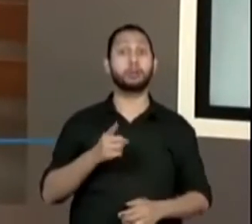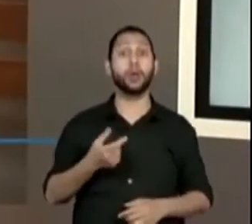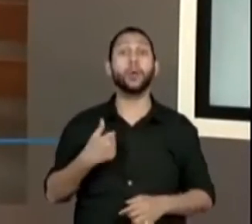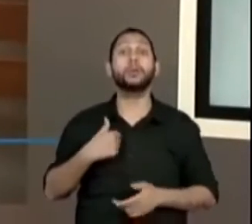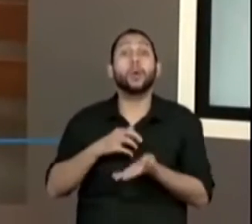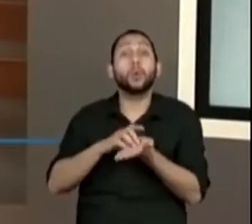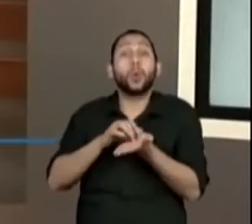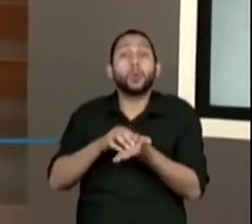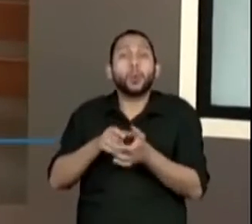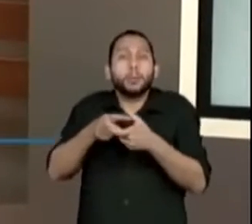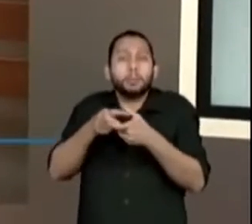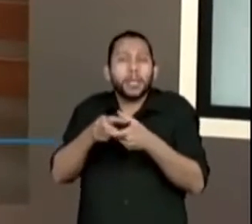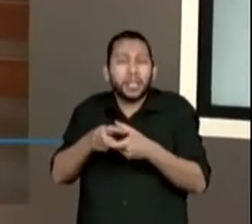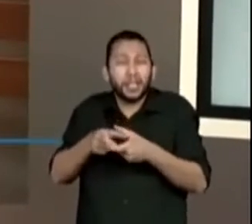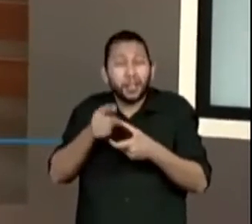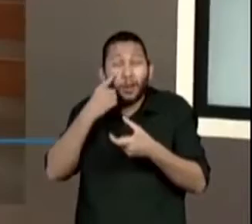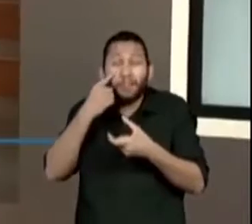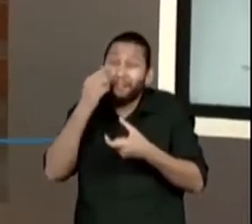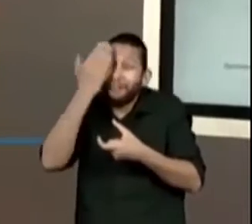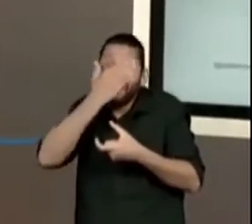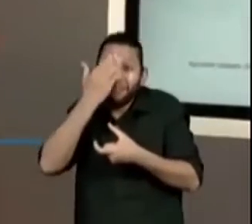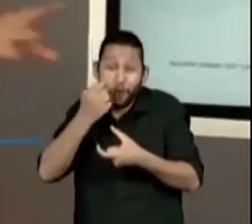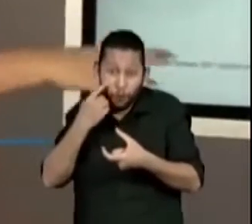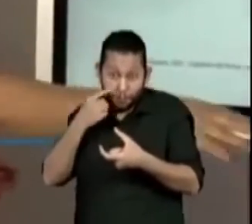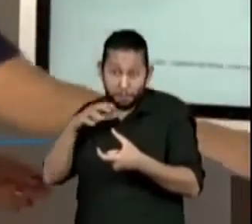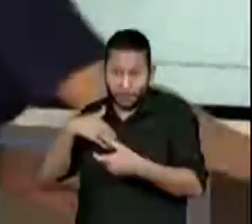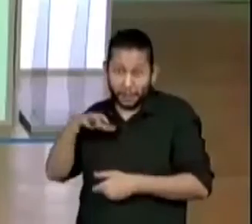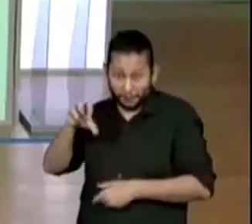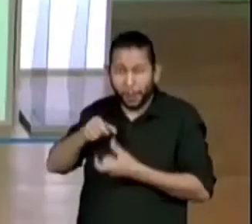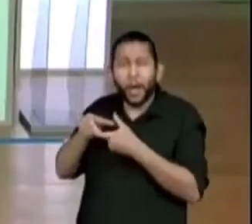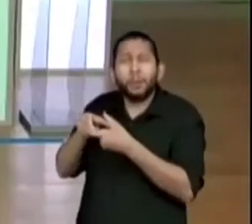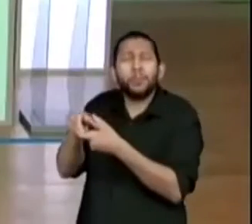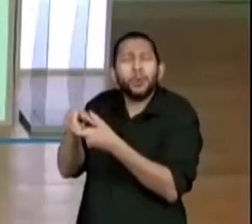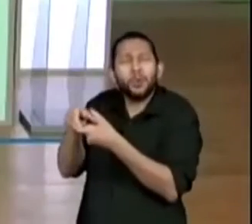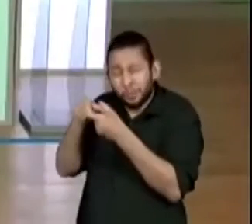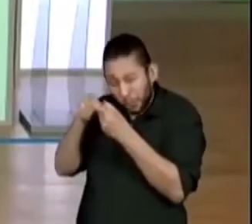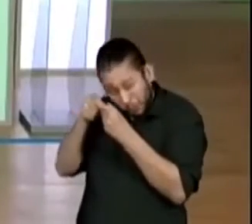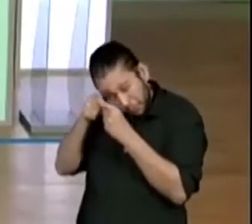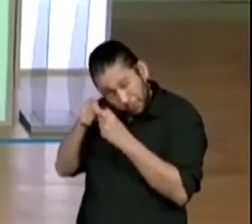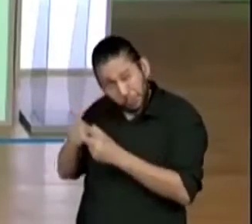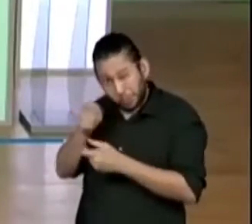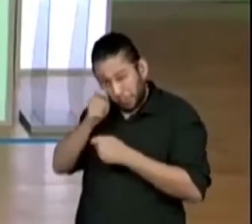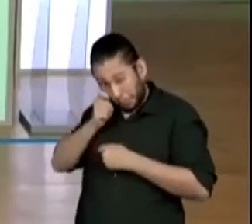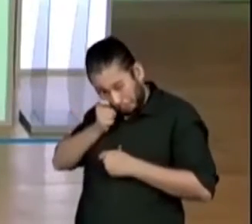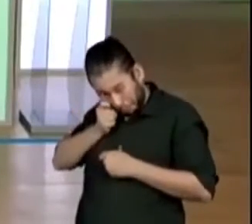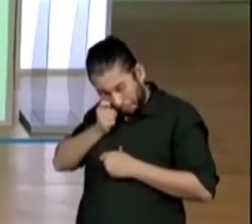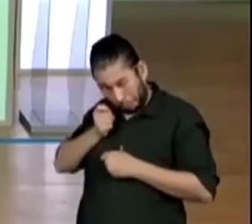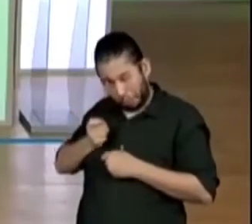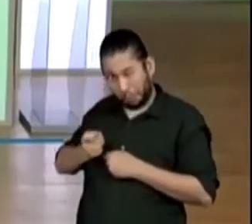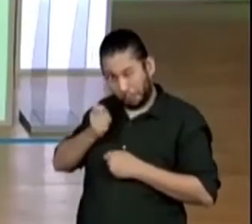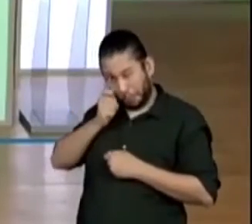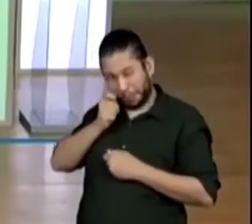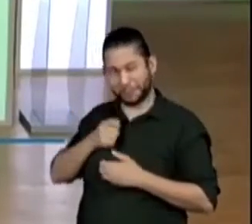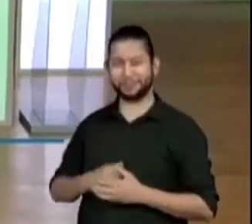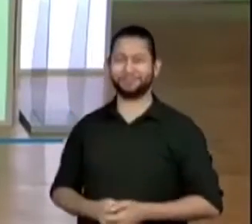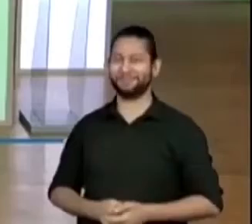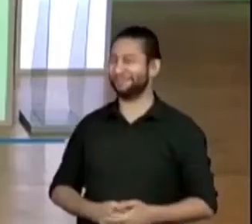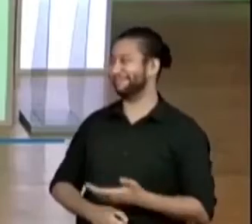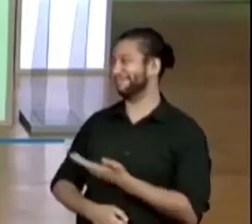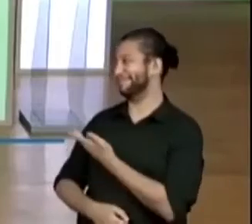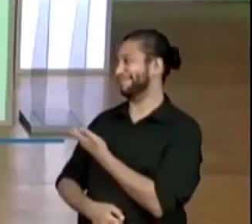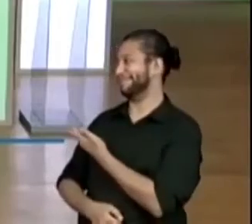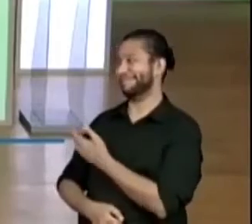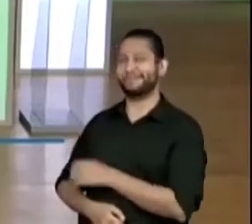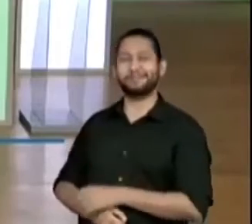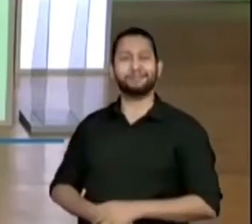calculadora pequenininha. Não sei se vocês vão conseguir ver. Peraí que eu vou pegar ela pra vocês. Tá? E agora? E aí, vocês conseguem ver essa calculadora?